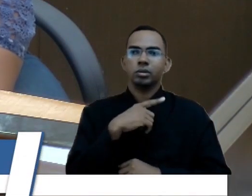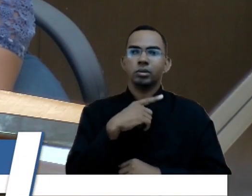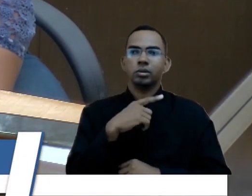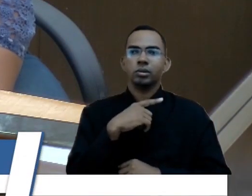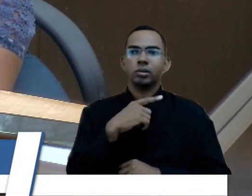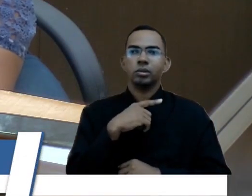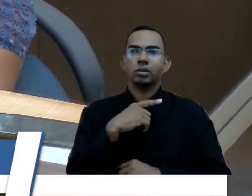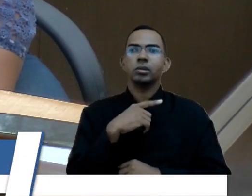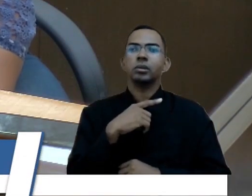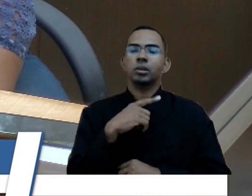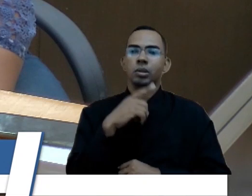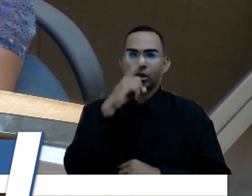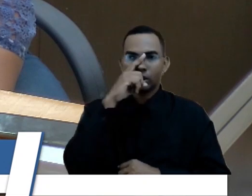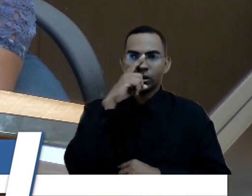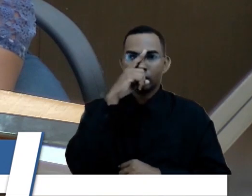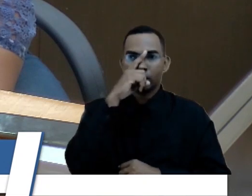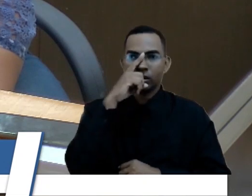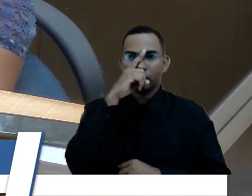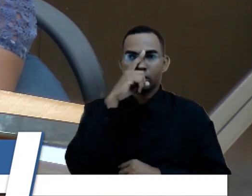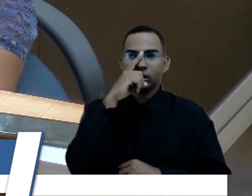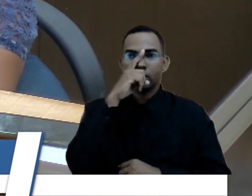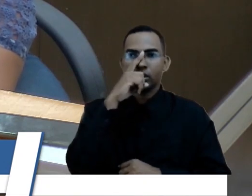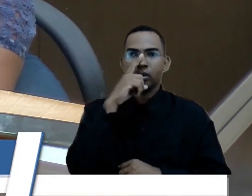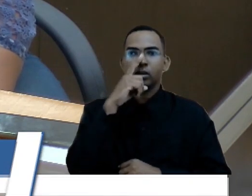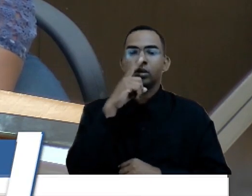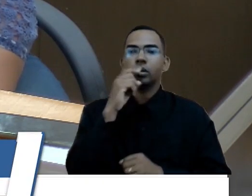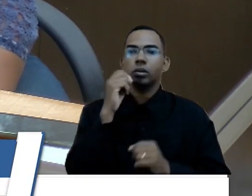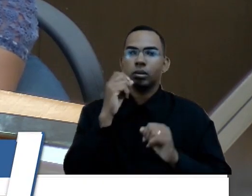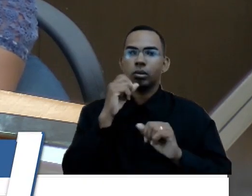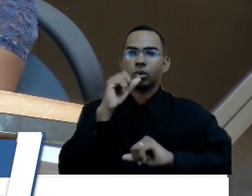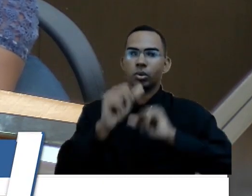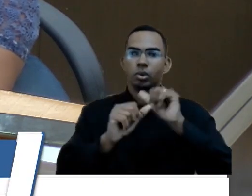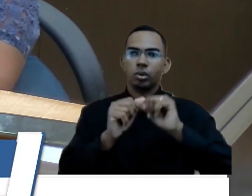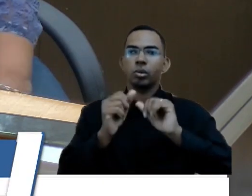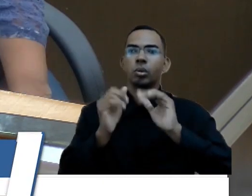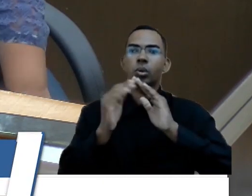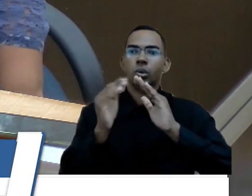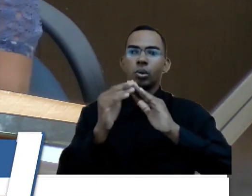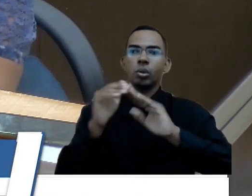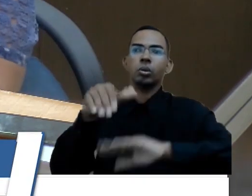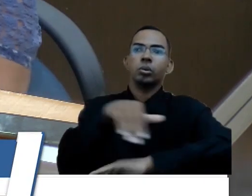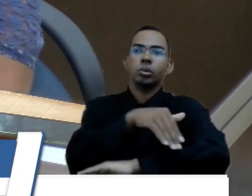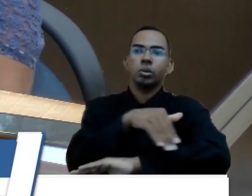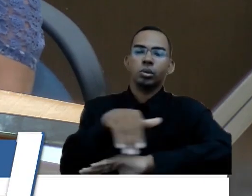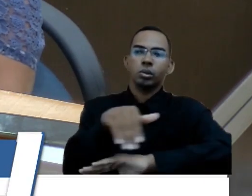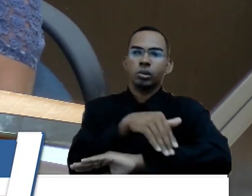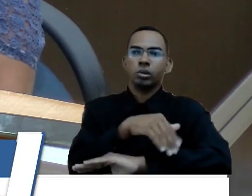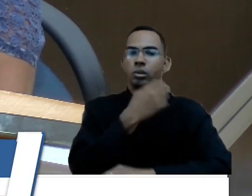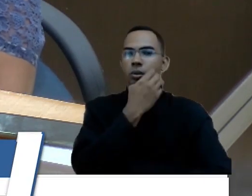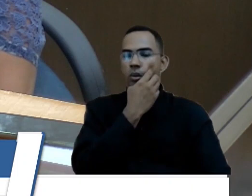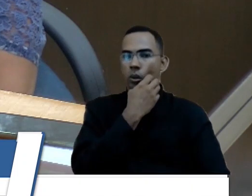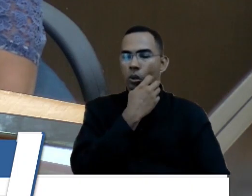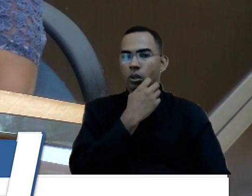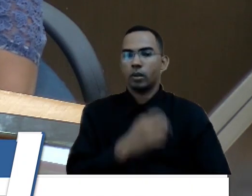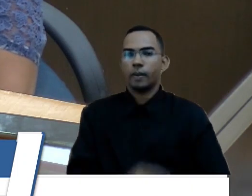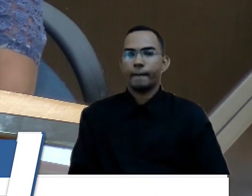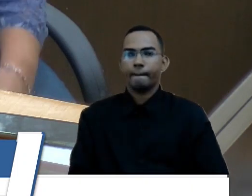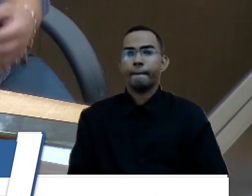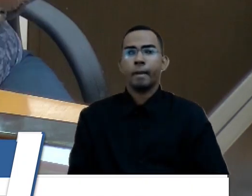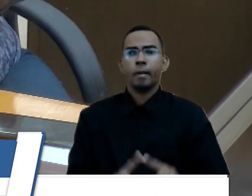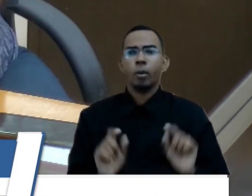corremos o risco de nos tornarmos, né, também pessoas com situação de rua. Mas o que eu